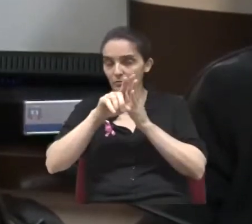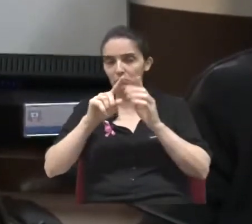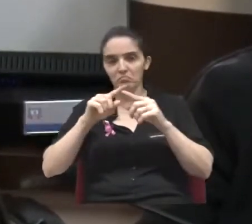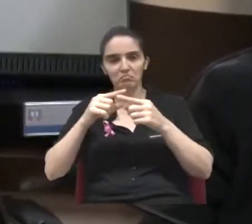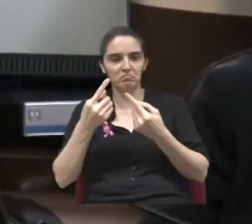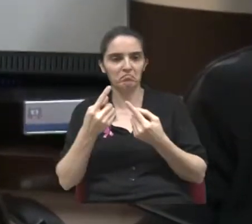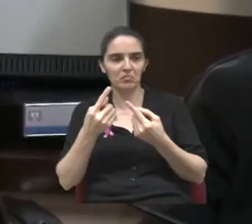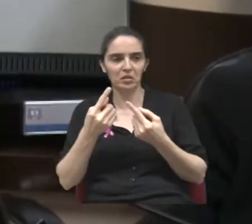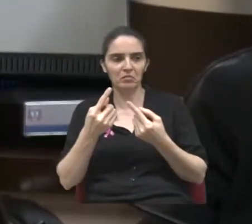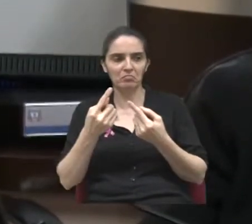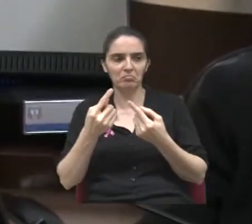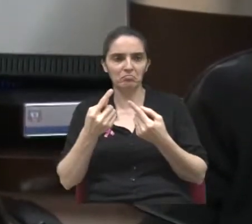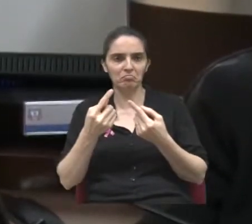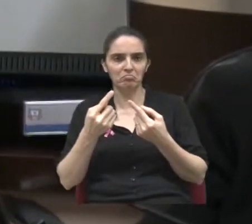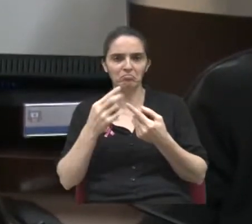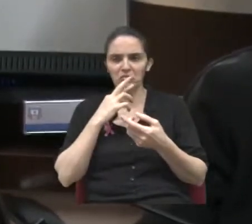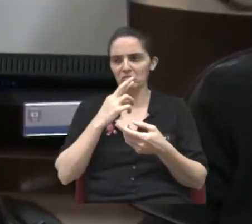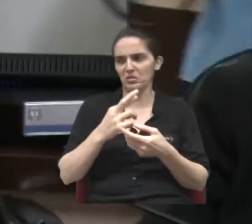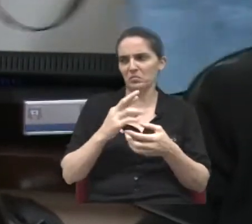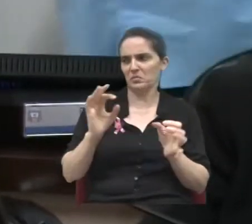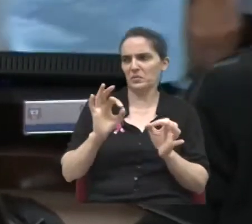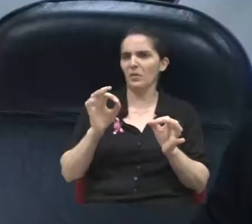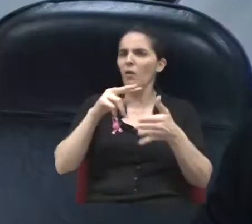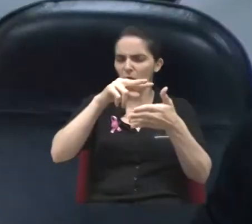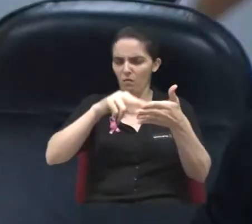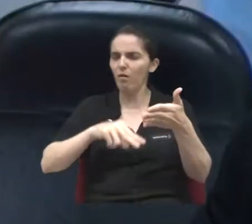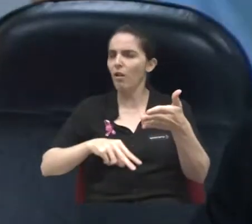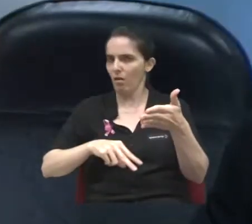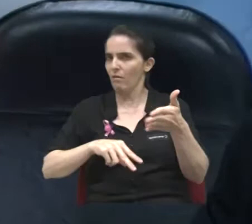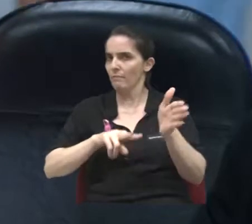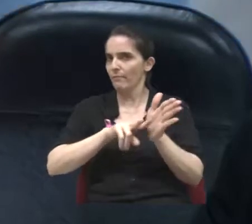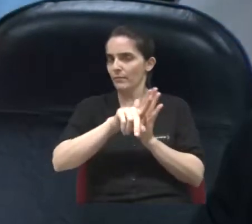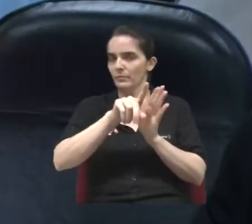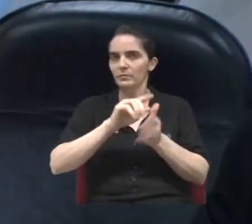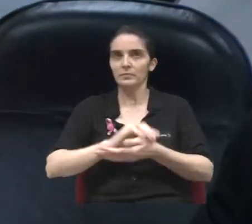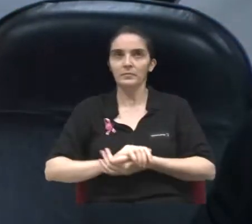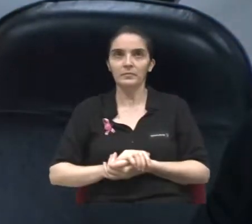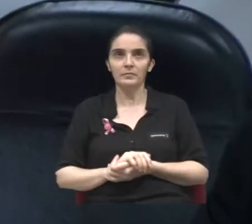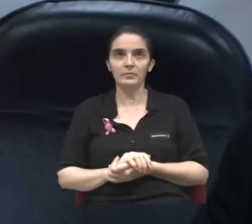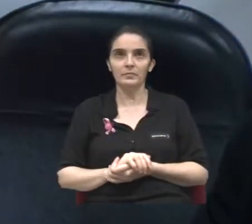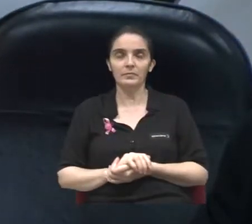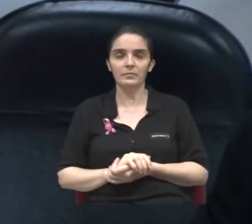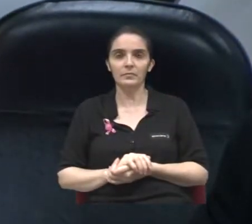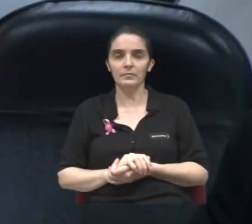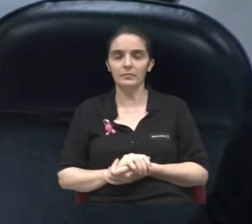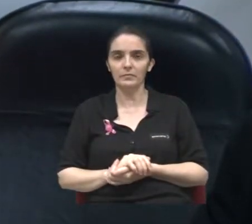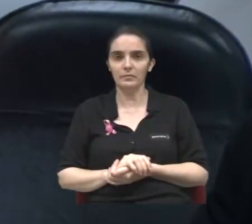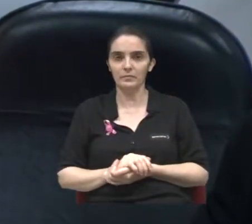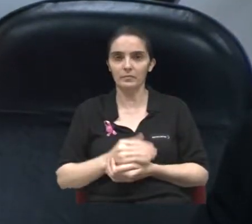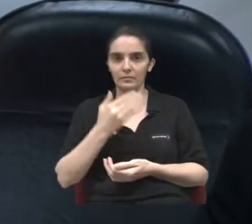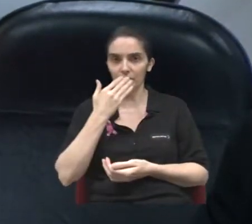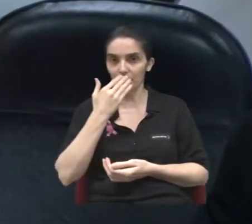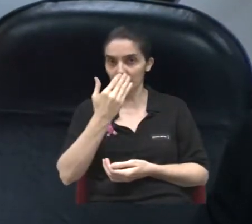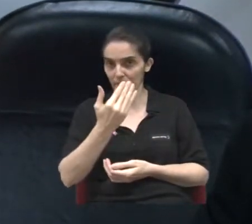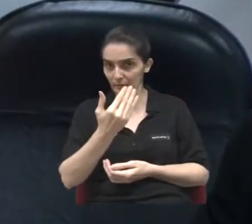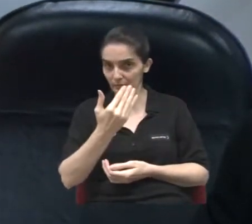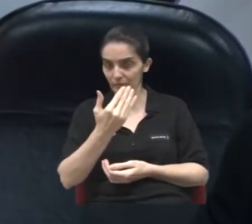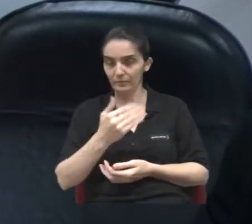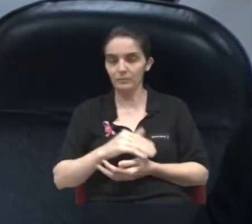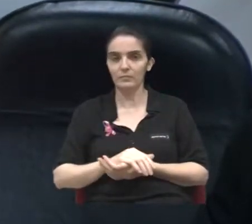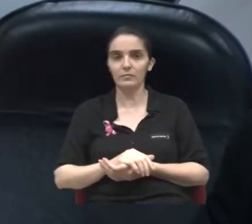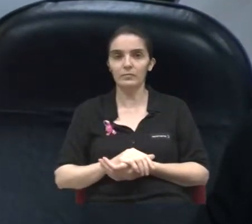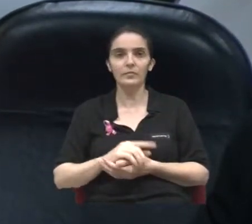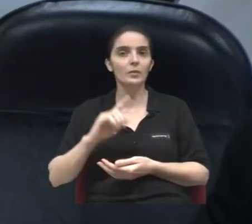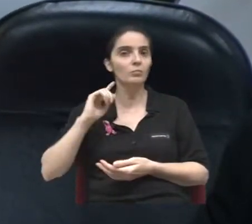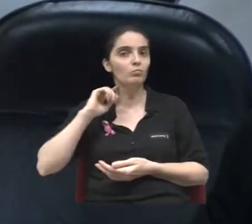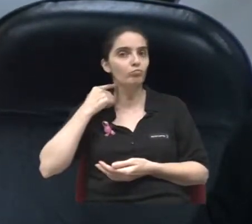com as respostas, mas eu vou até ler o requerimento que eu fiz. Eu peço, como é feito o recolhimento do lixo nos